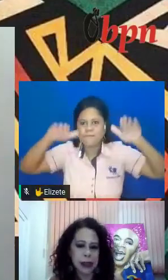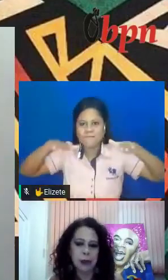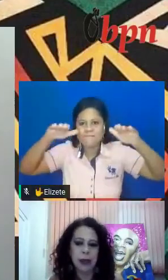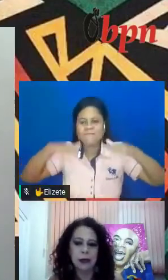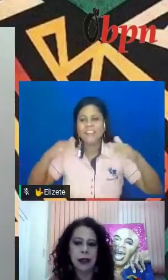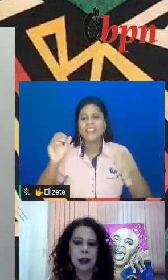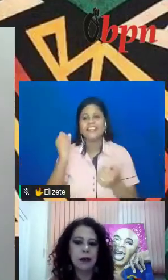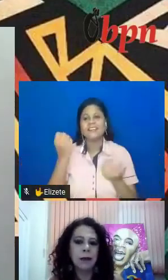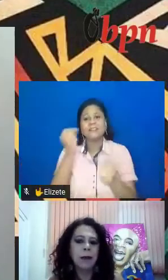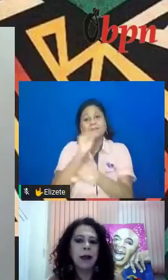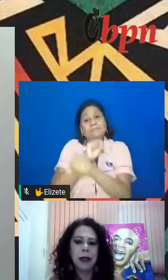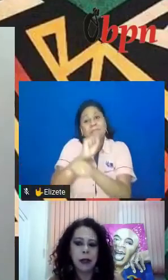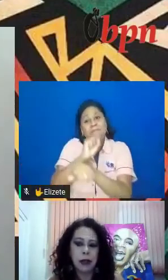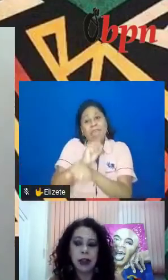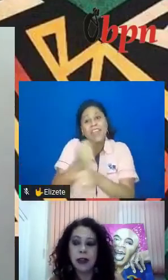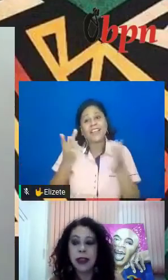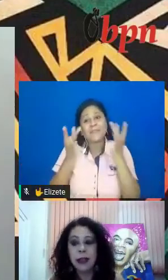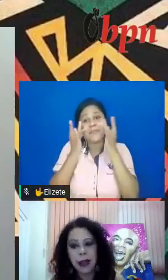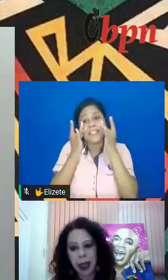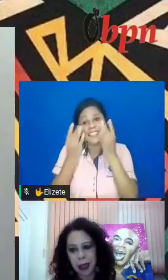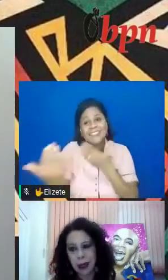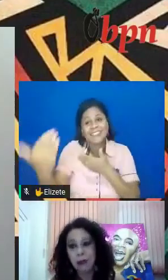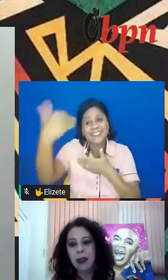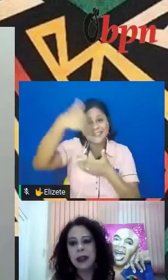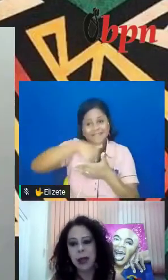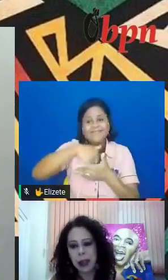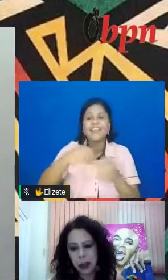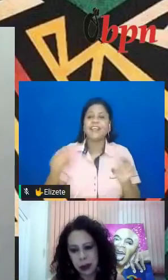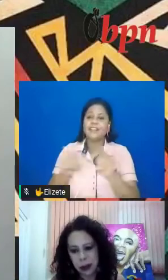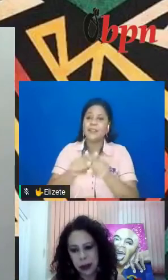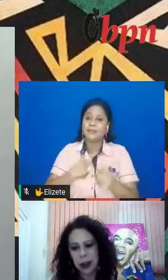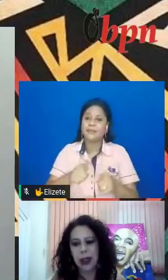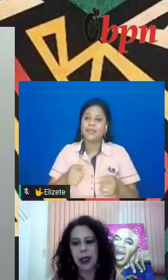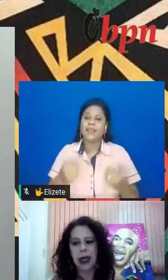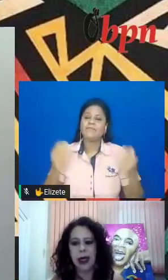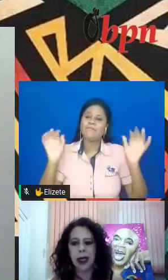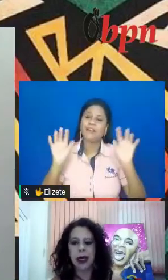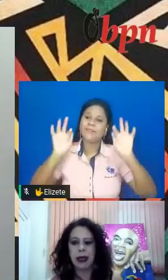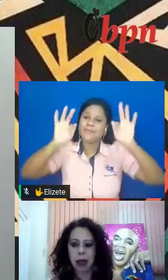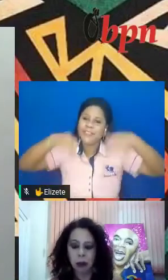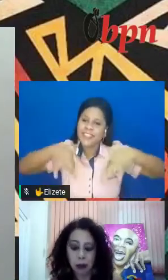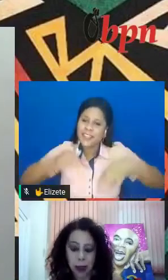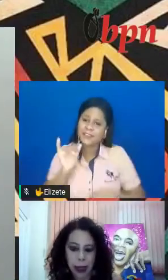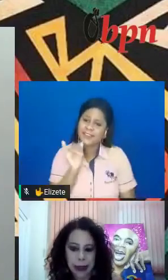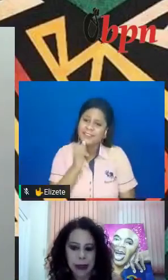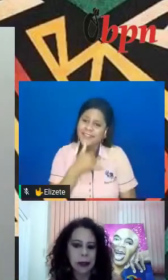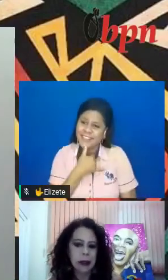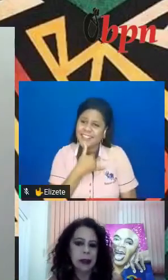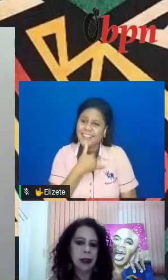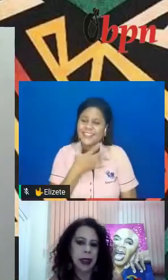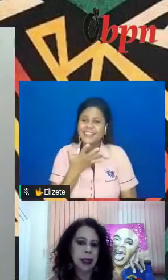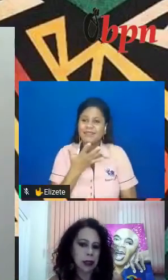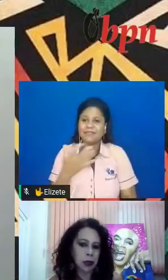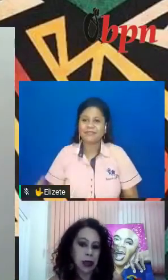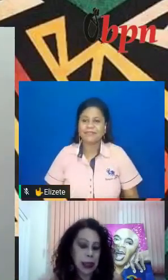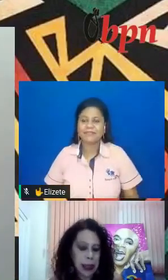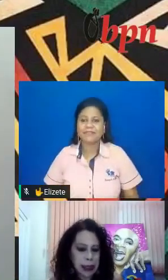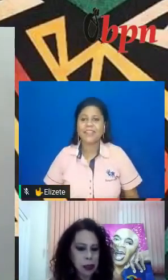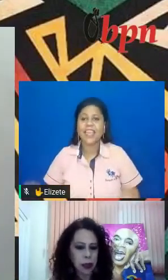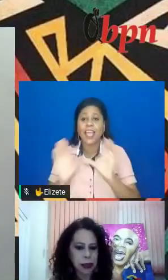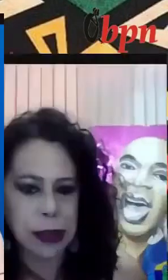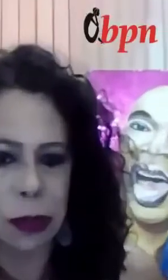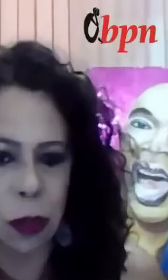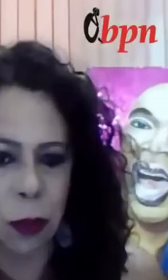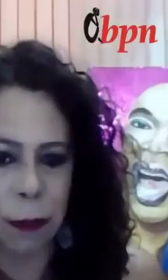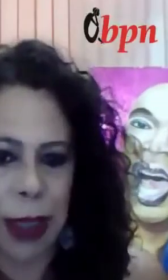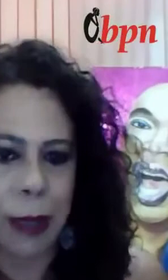de coração mesmo. Então, pessoal, a gente vai terminar, infelizmente, né, a conferência. Né, desde o